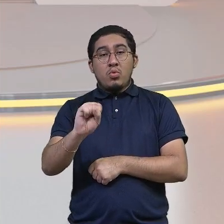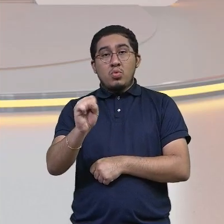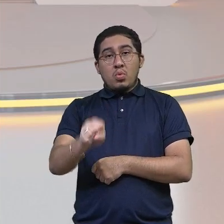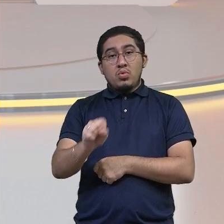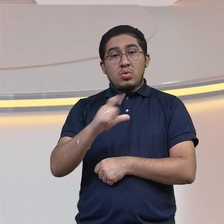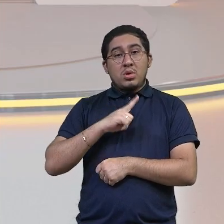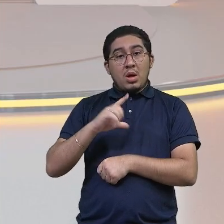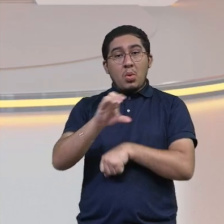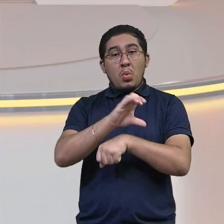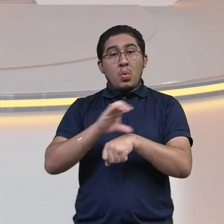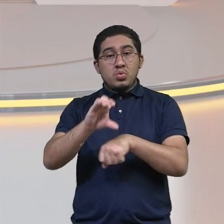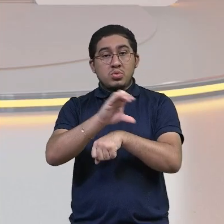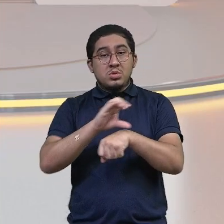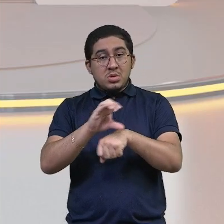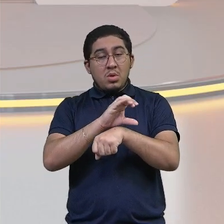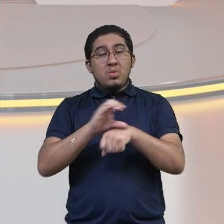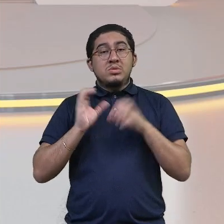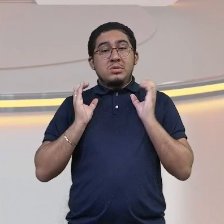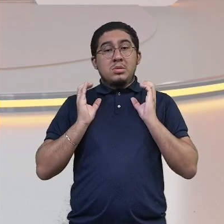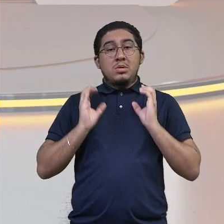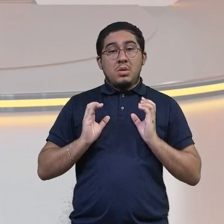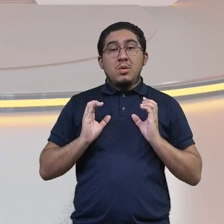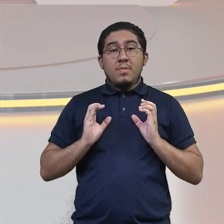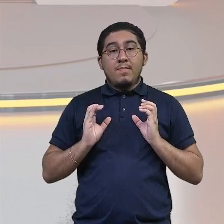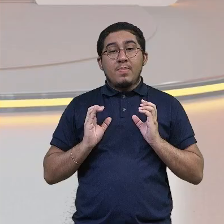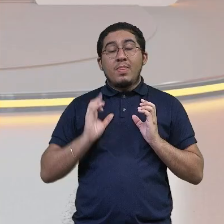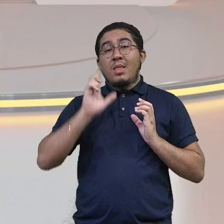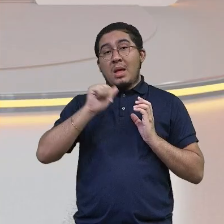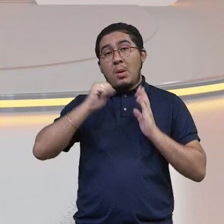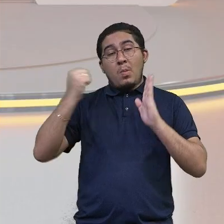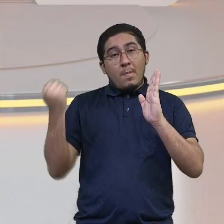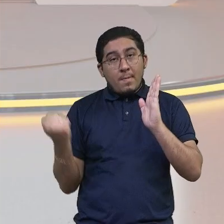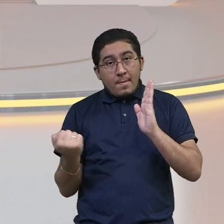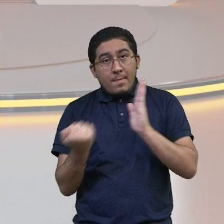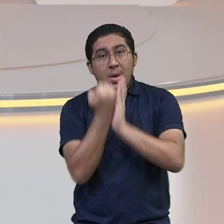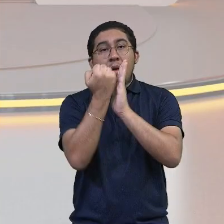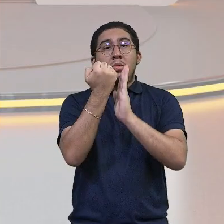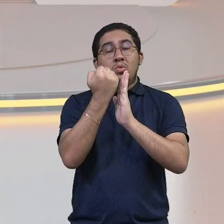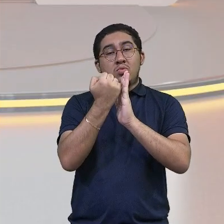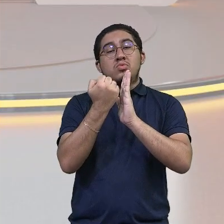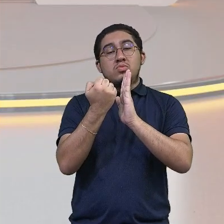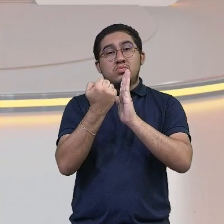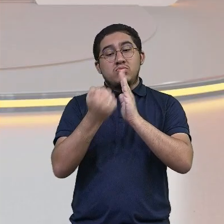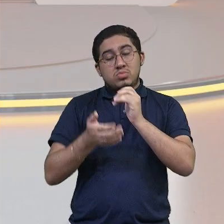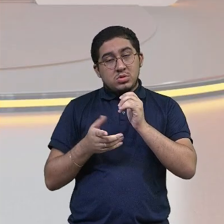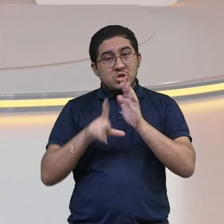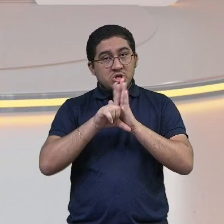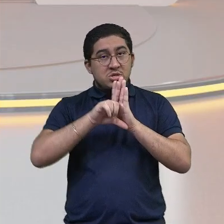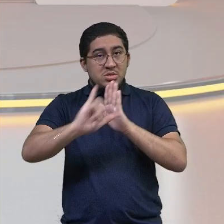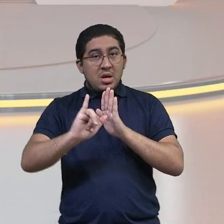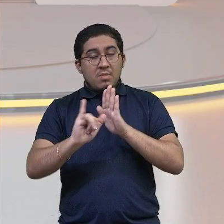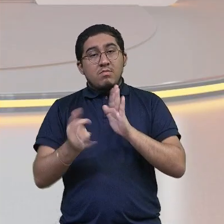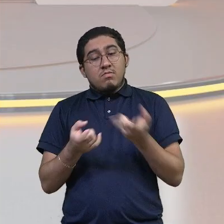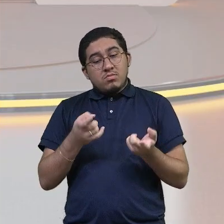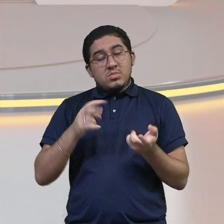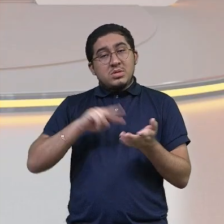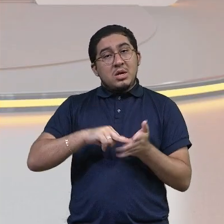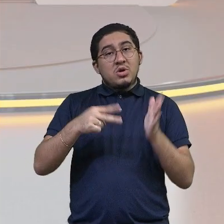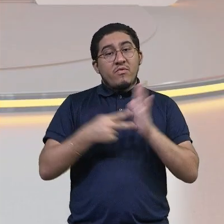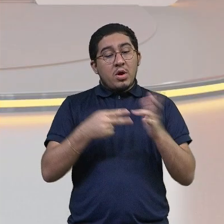de Constituição Cidadã, foi o marco legal que restabeleceu as